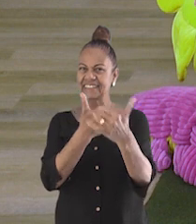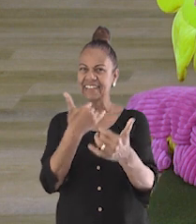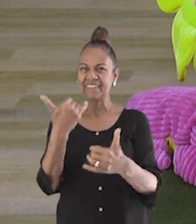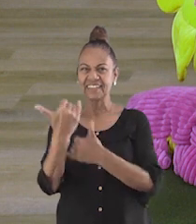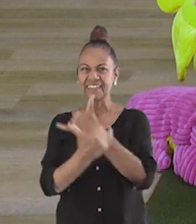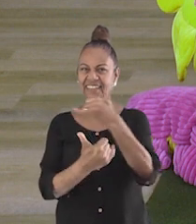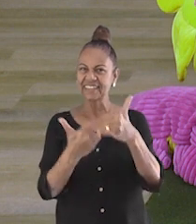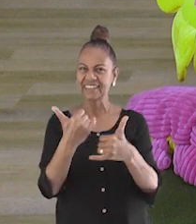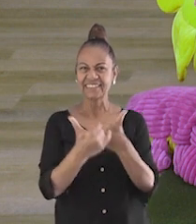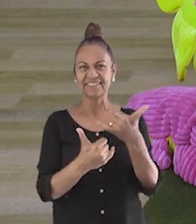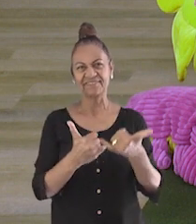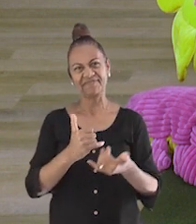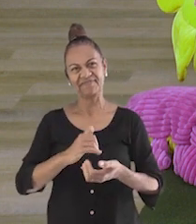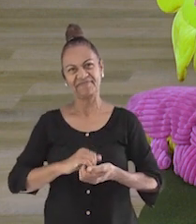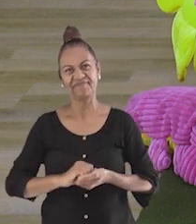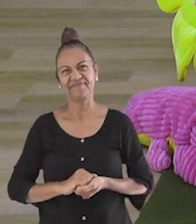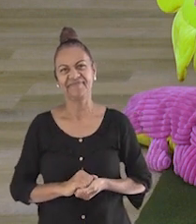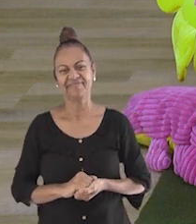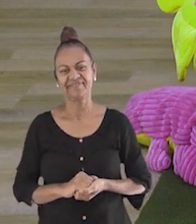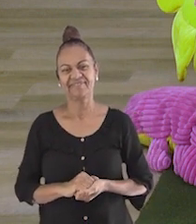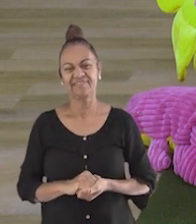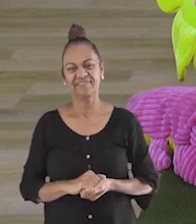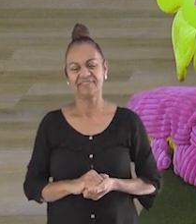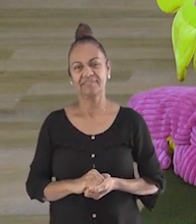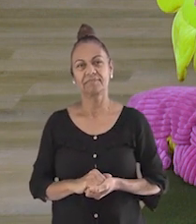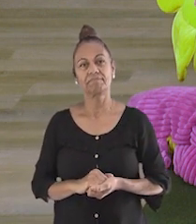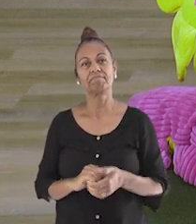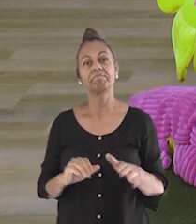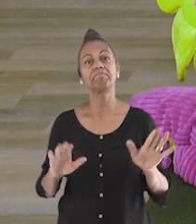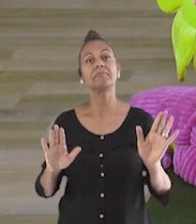e se divertir.